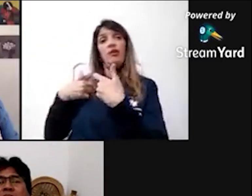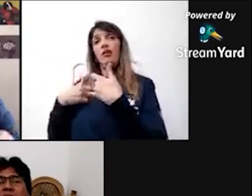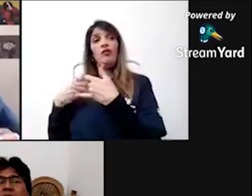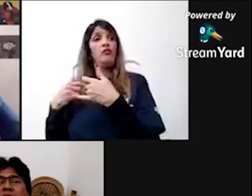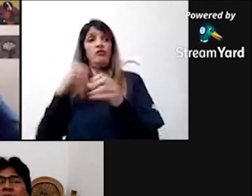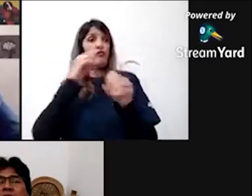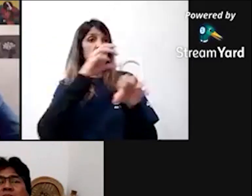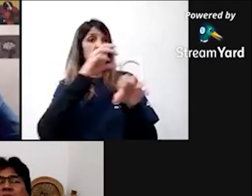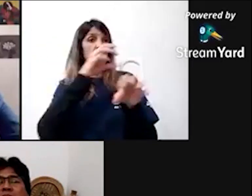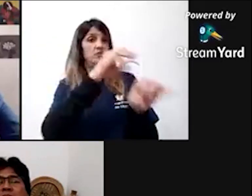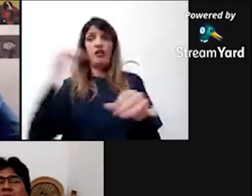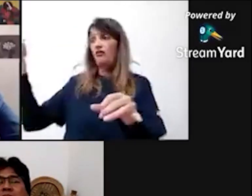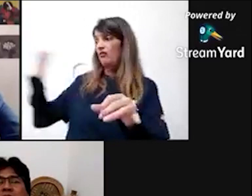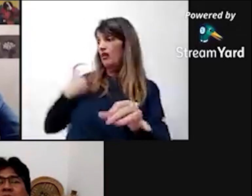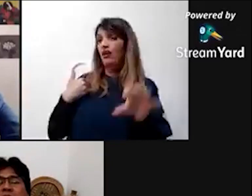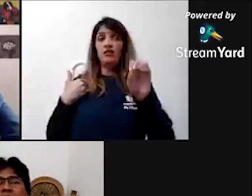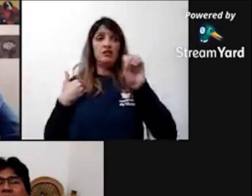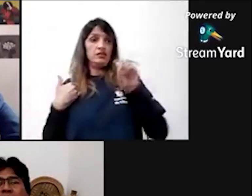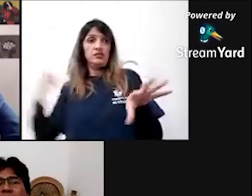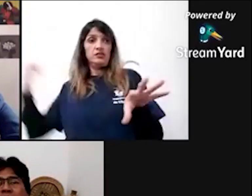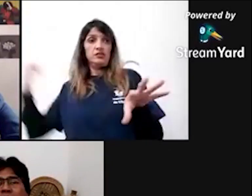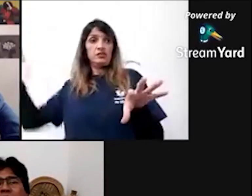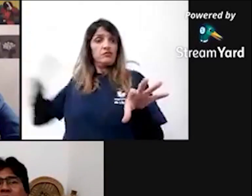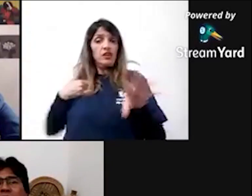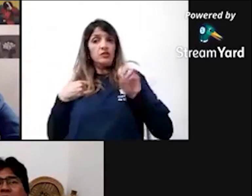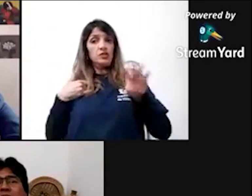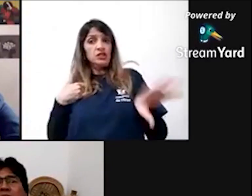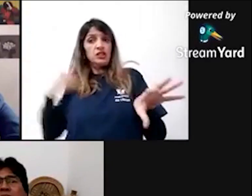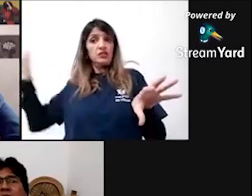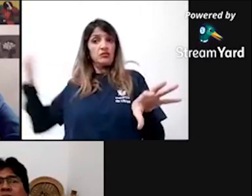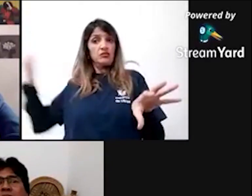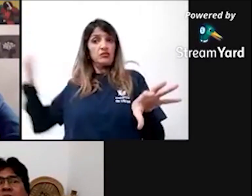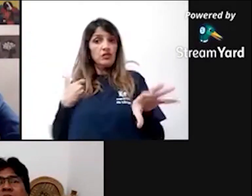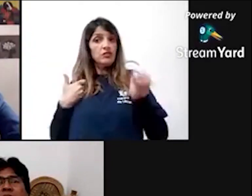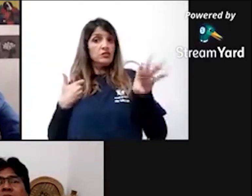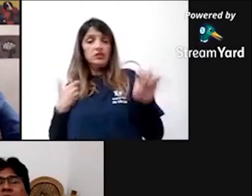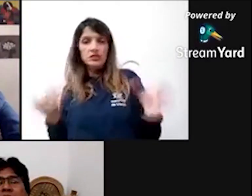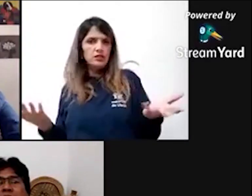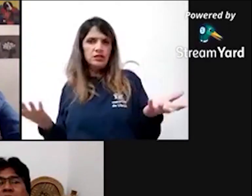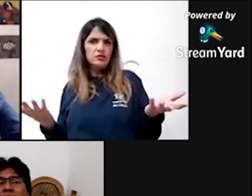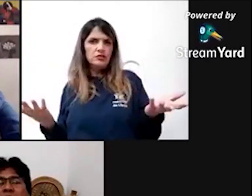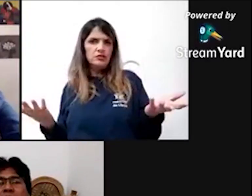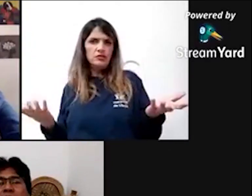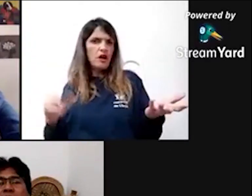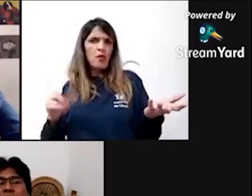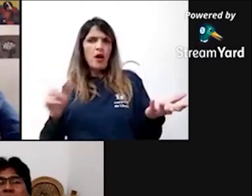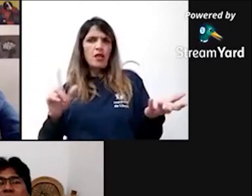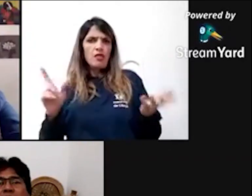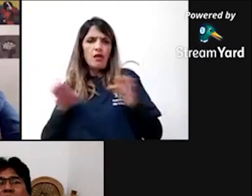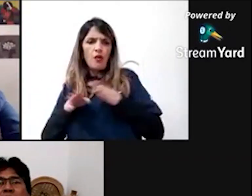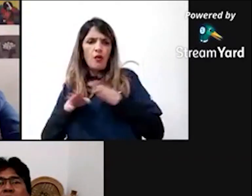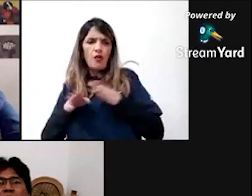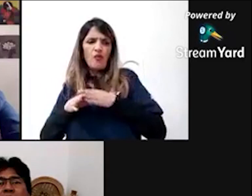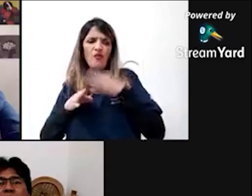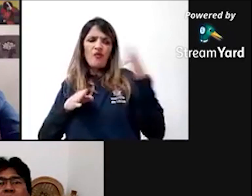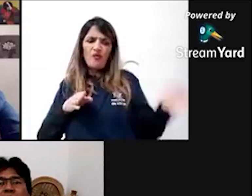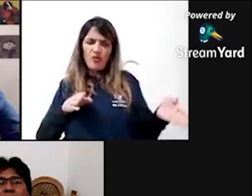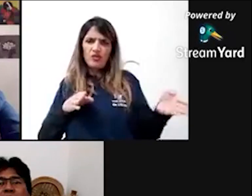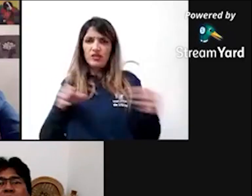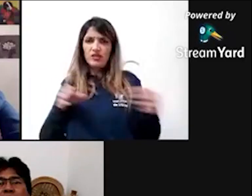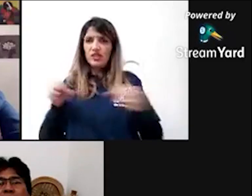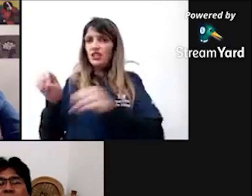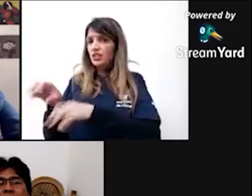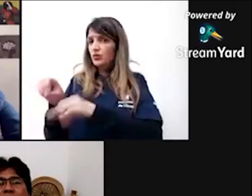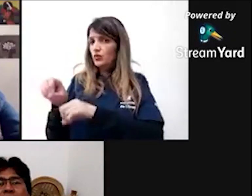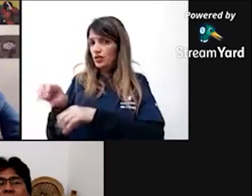disseram está impactando no nosso próprio ato de educar. Porque educar, vocês sabem,